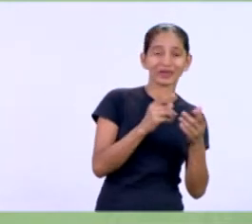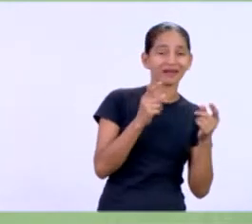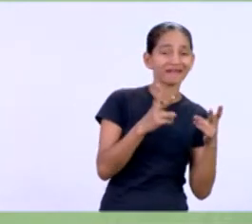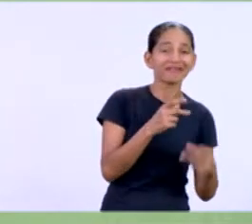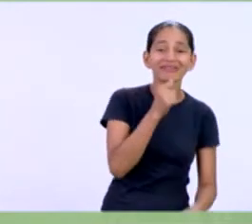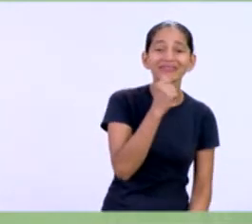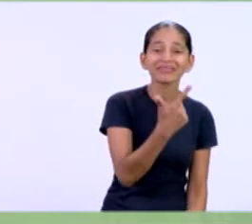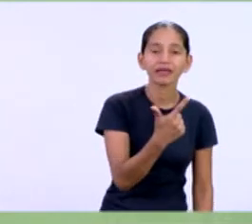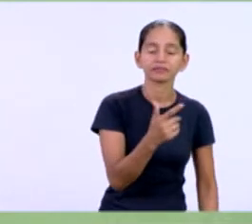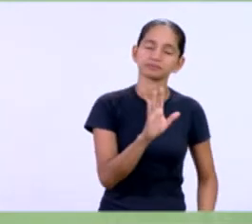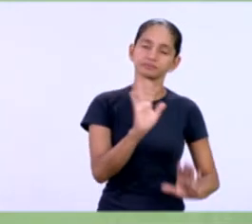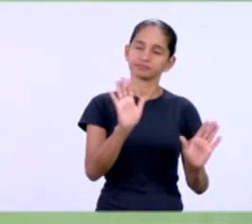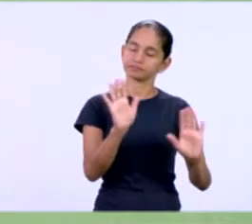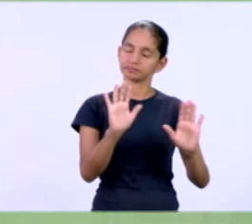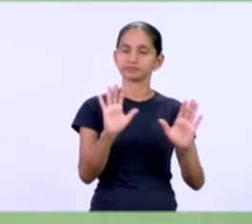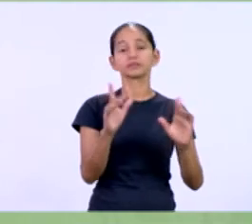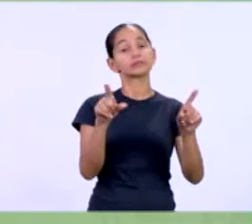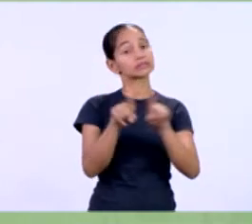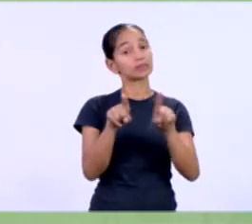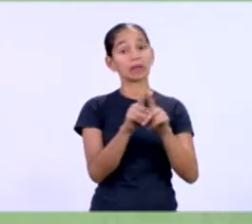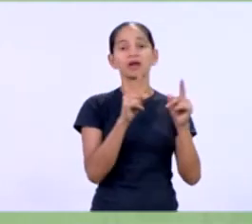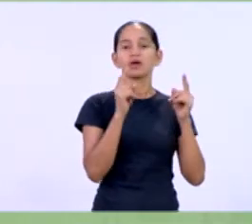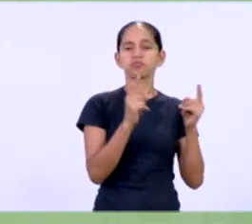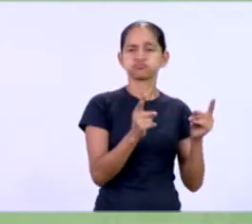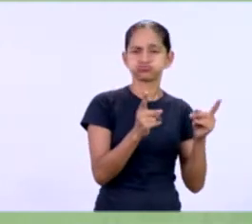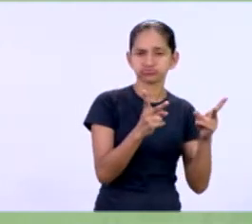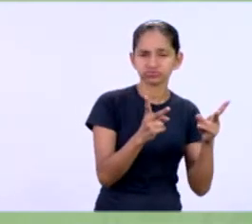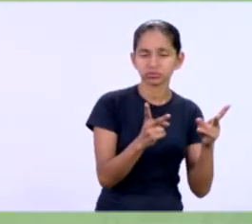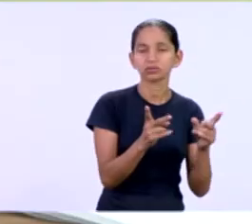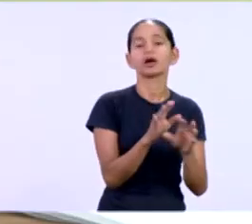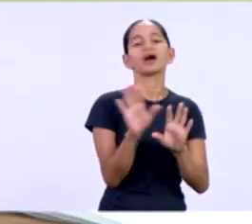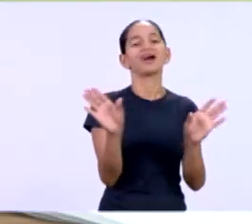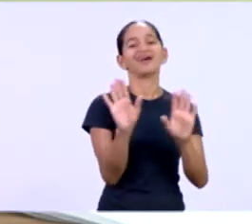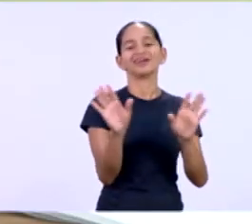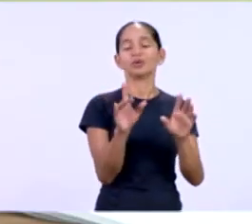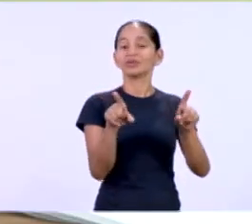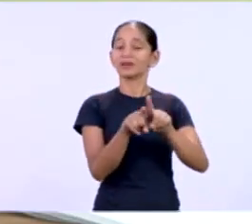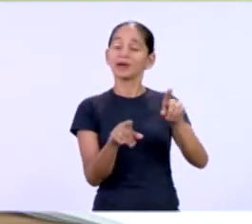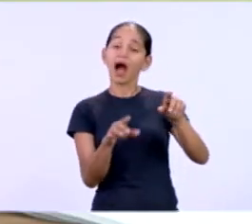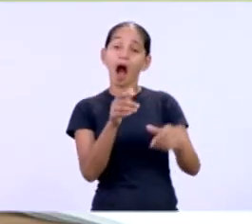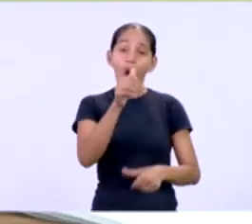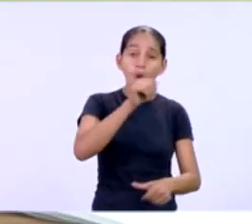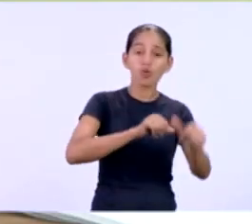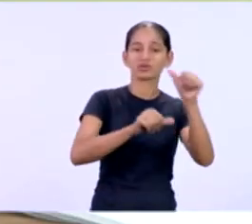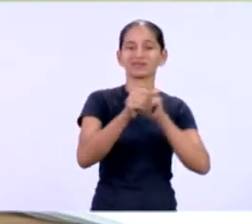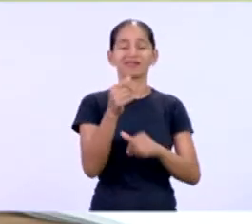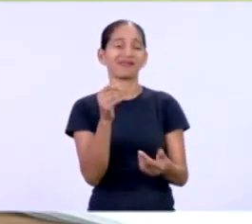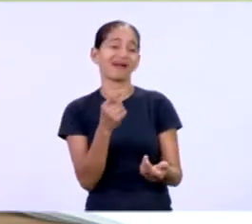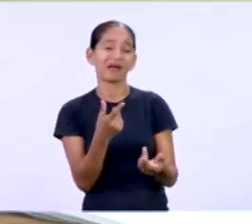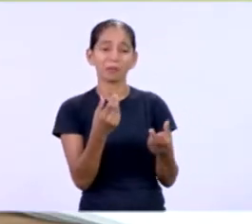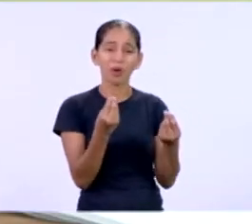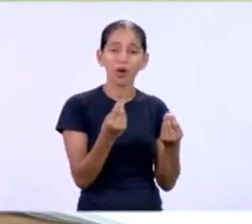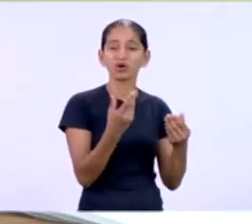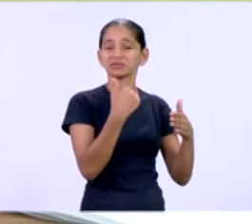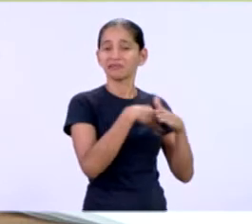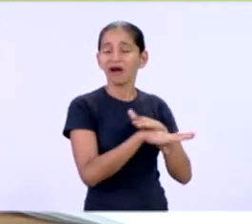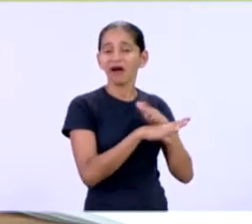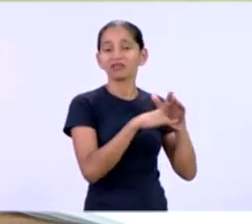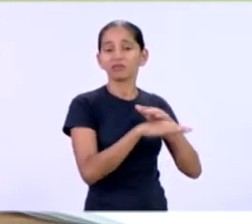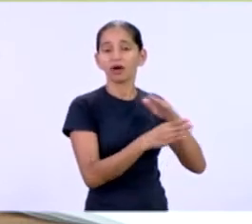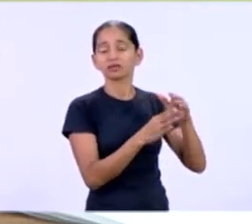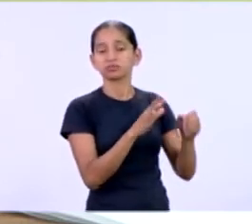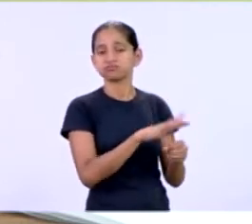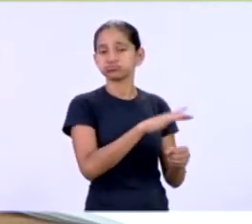quando surgir uma demanda por parte dos clientes, também para que não sobre, porque muitas vezes as